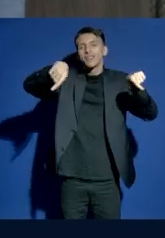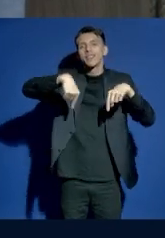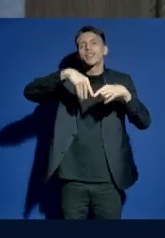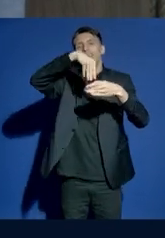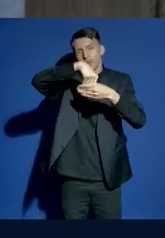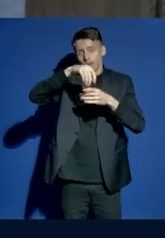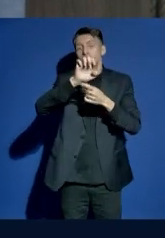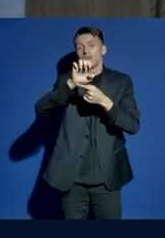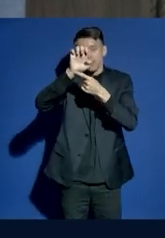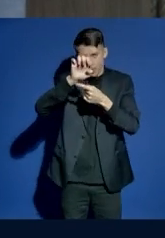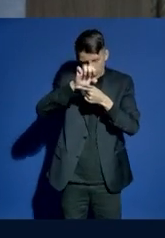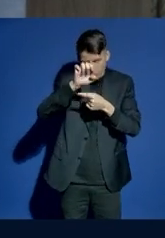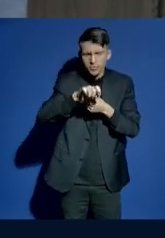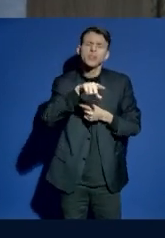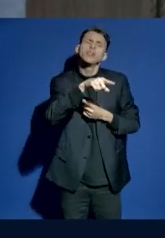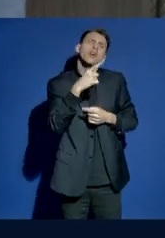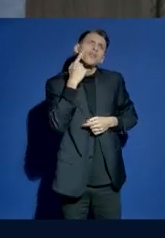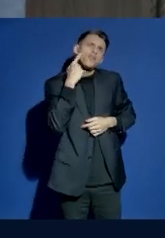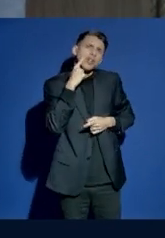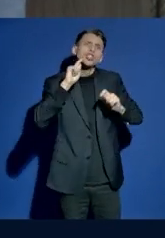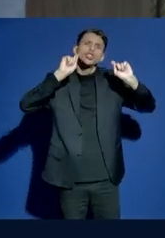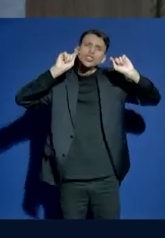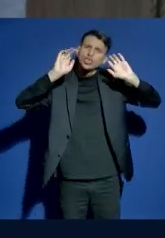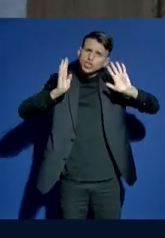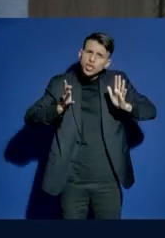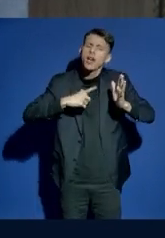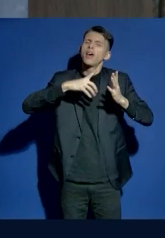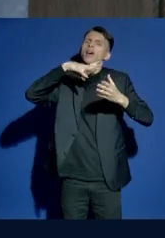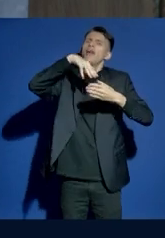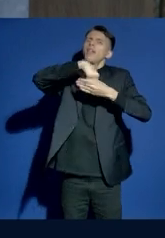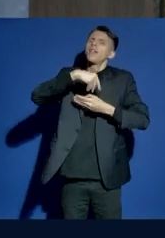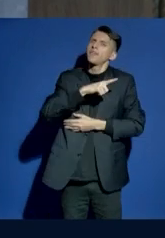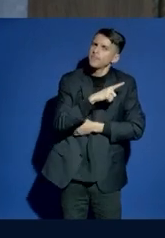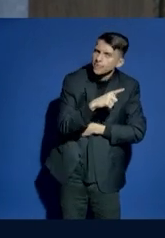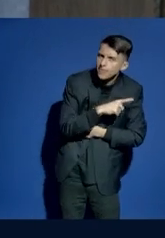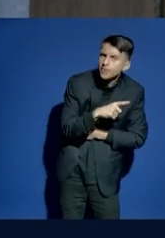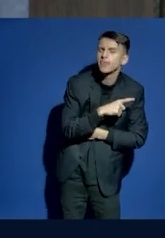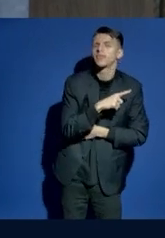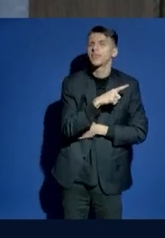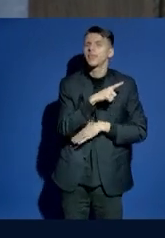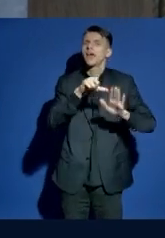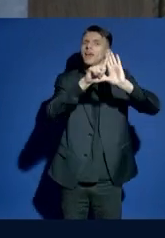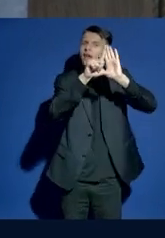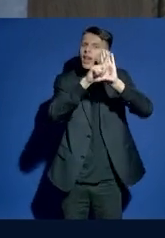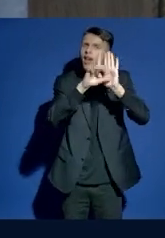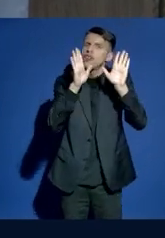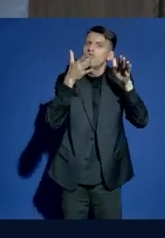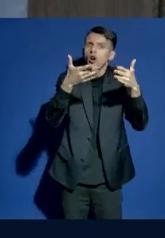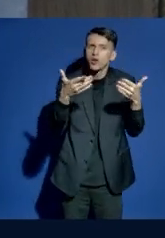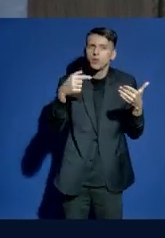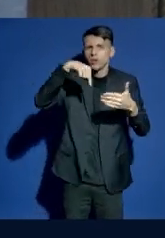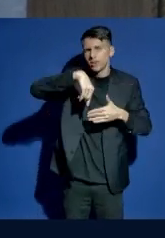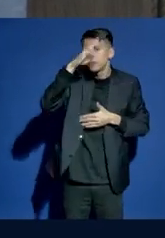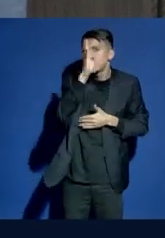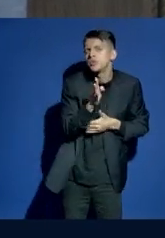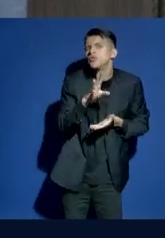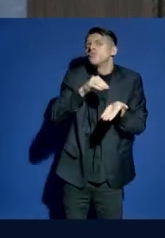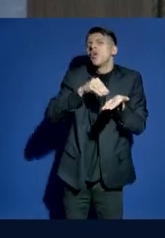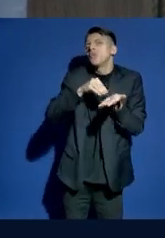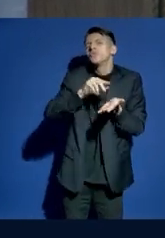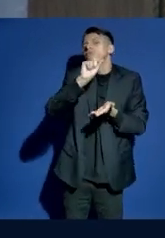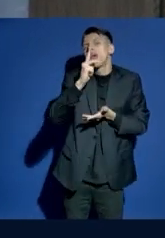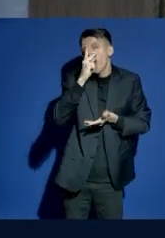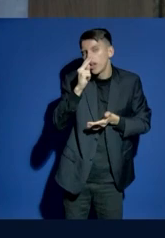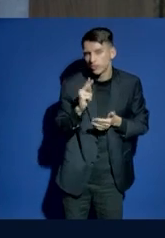veem que existe essa política da mesma maneira? O que, que vocês acham que estaria faltando ou está ok do jeito que